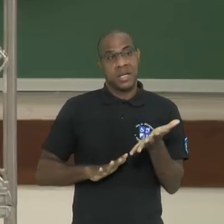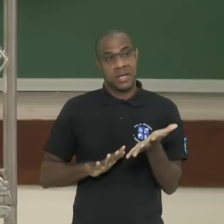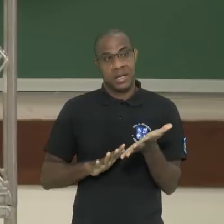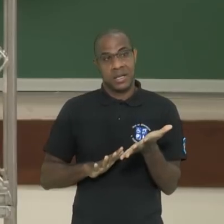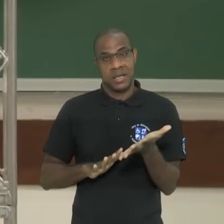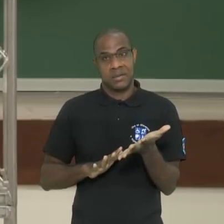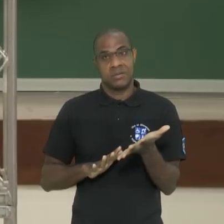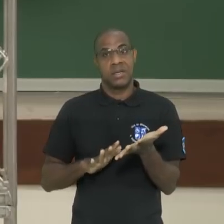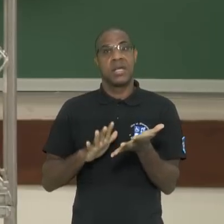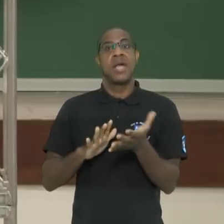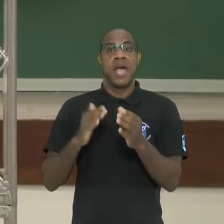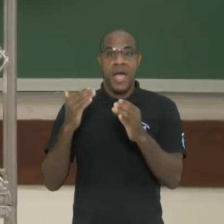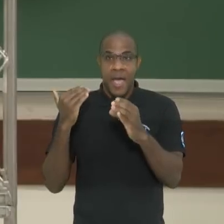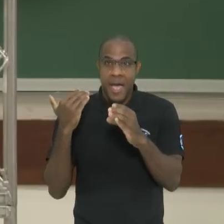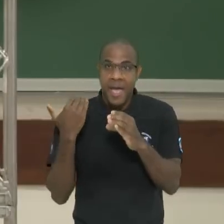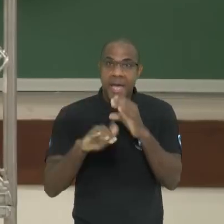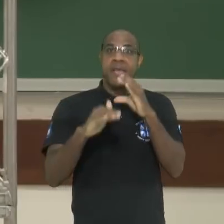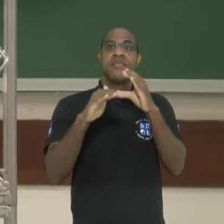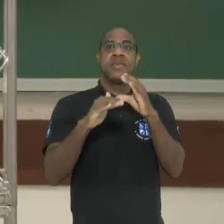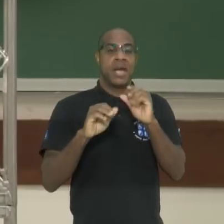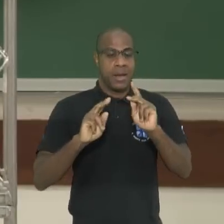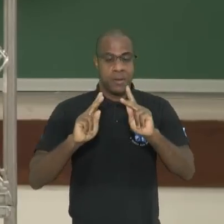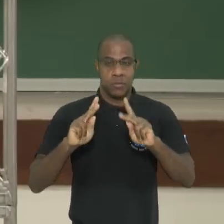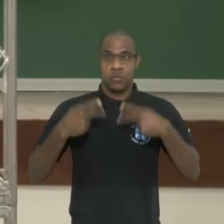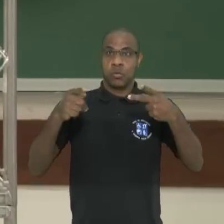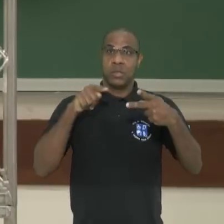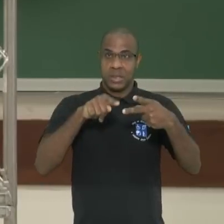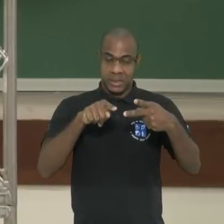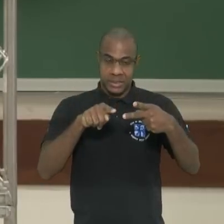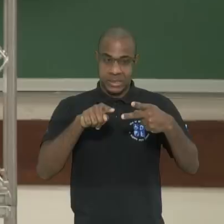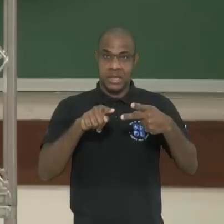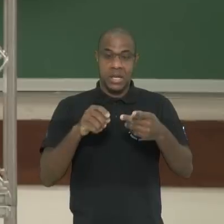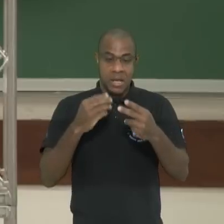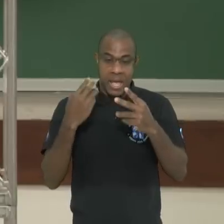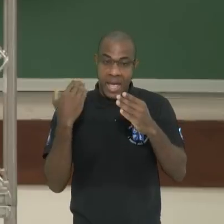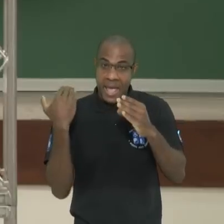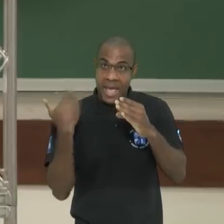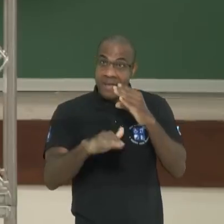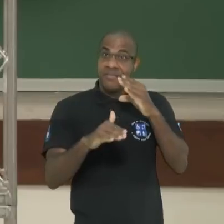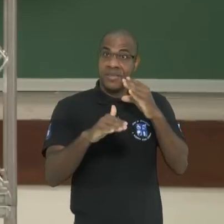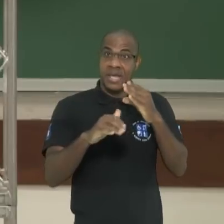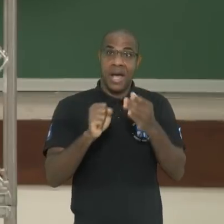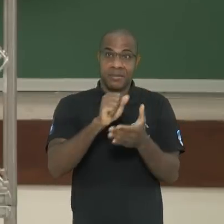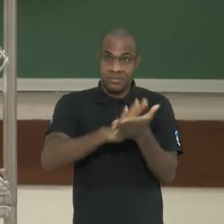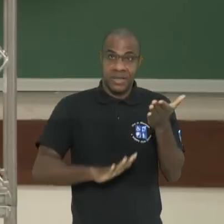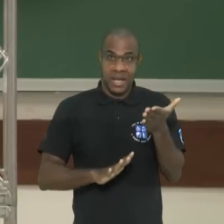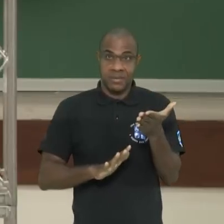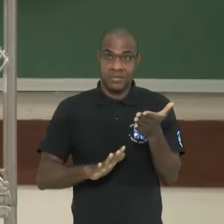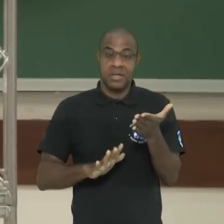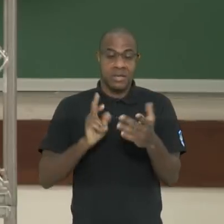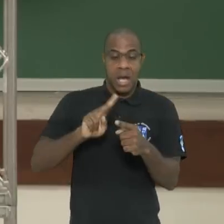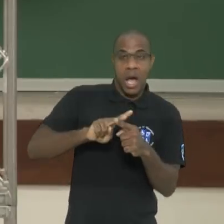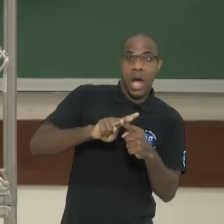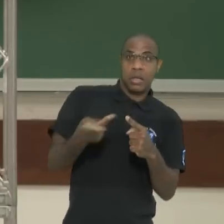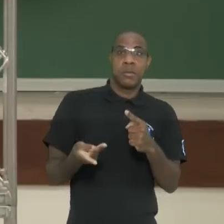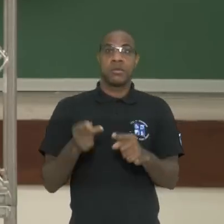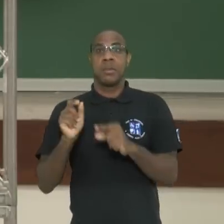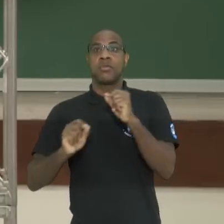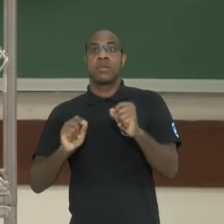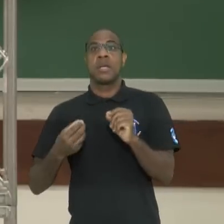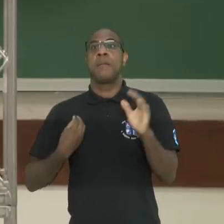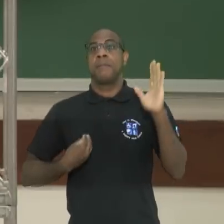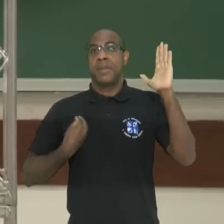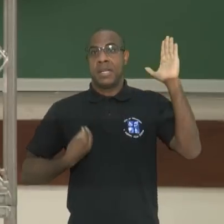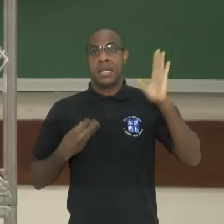clicando em enviar, você registra a sua presença na aula de hoje, o que é muito importante, senão você pode levar falta